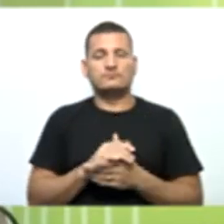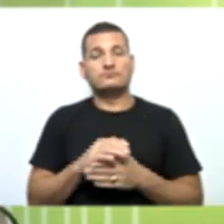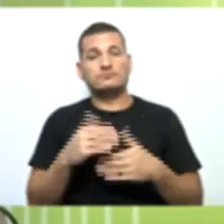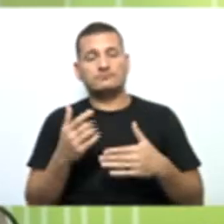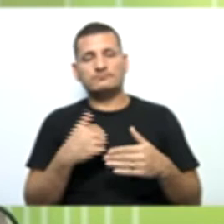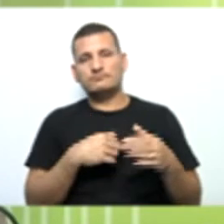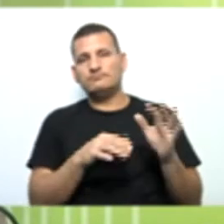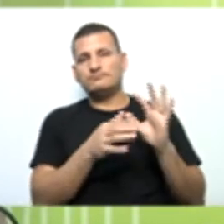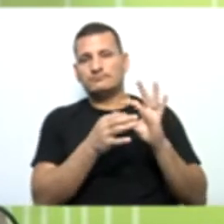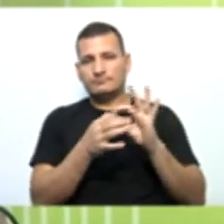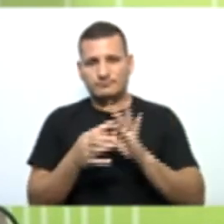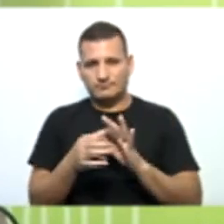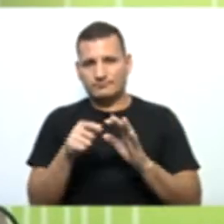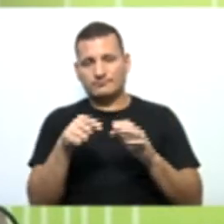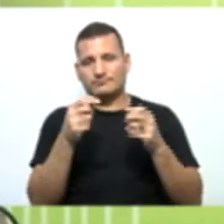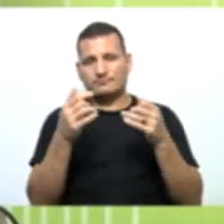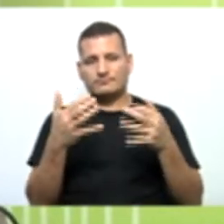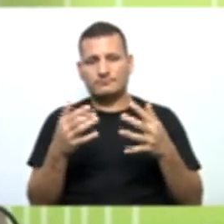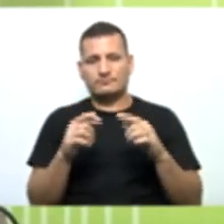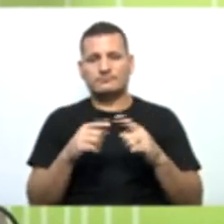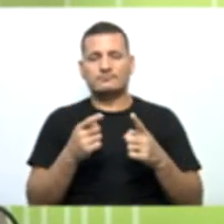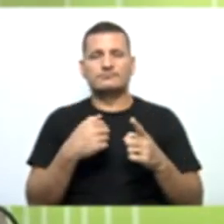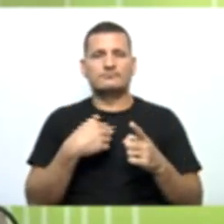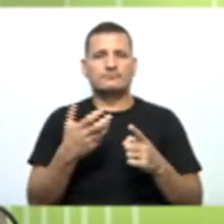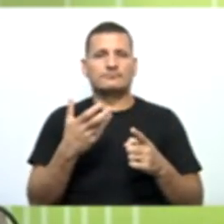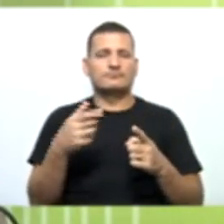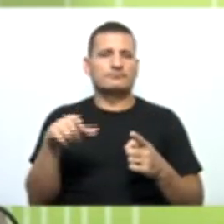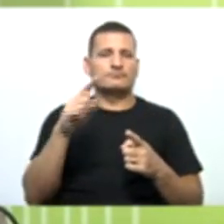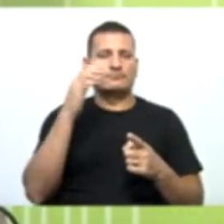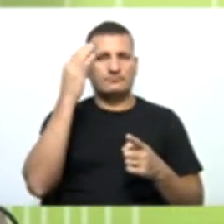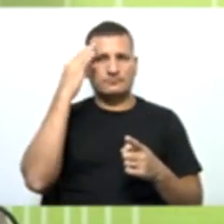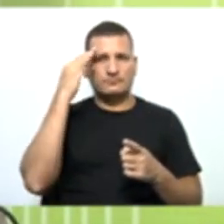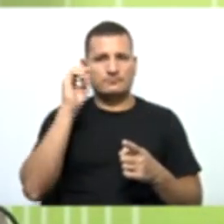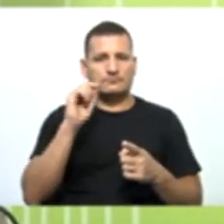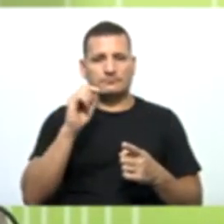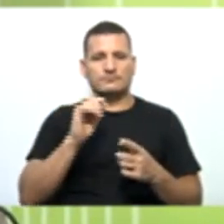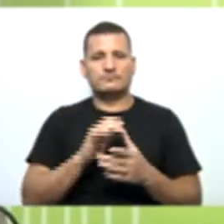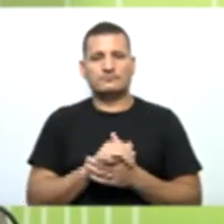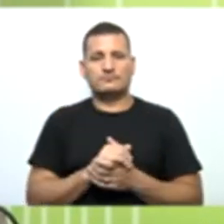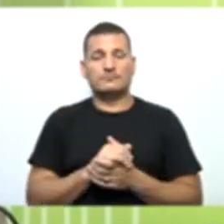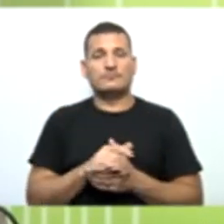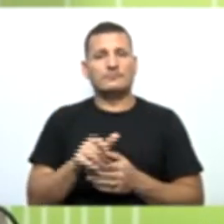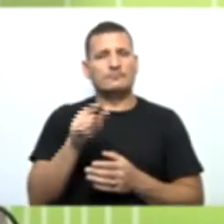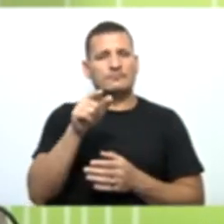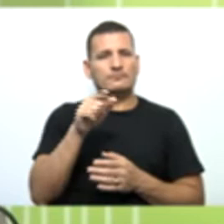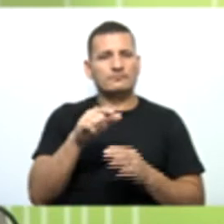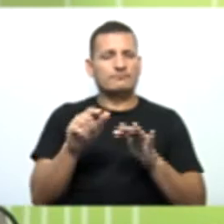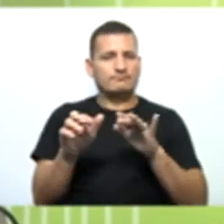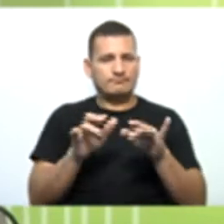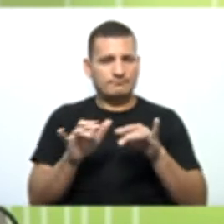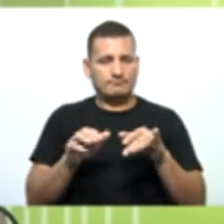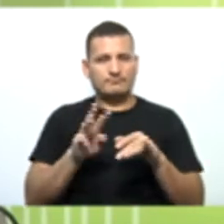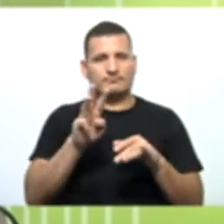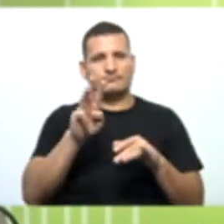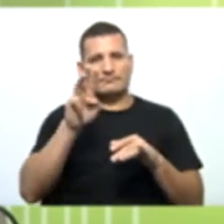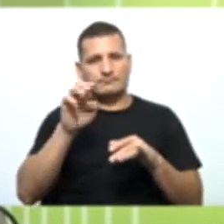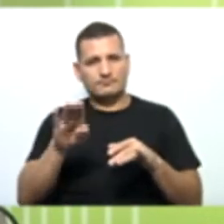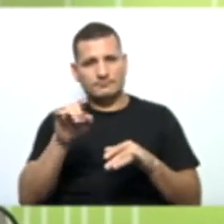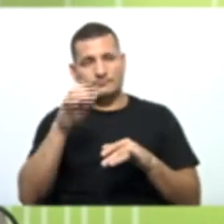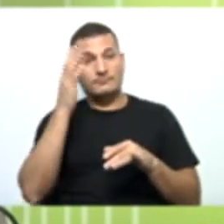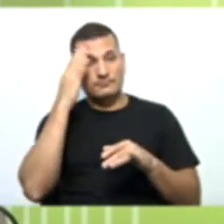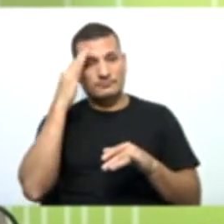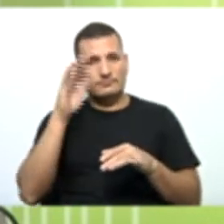contextualizei isso aqui para vocês, mas o que eu quero que vocês entendam? Quando você está desenvolvendo para a web, você sabe que é algo